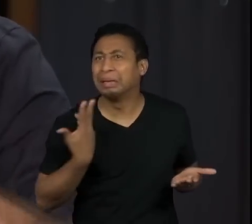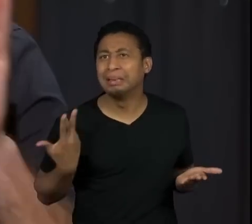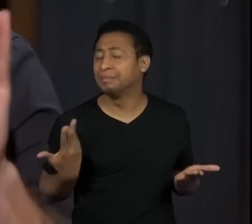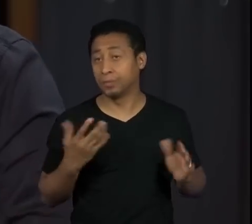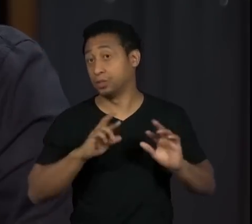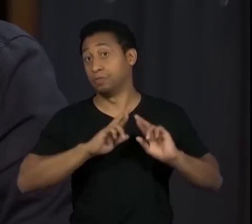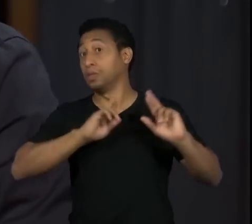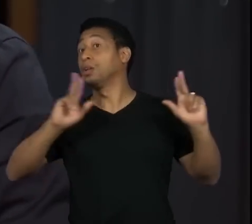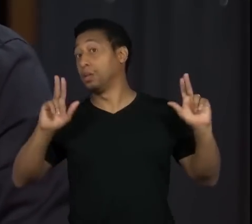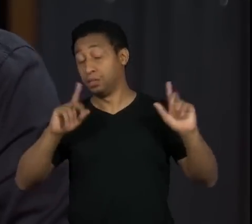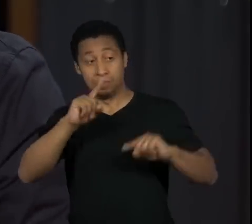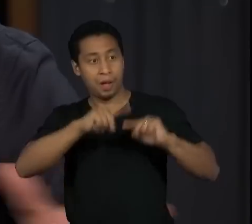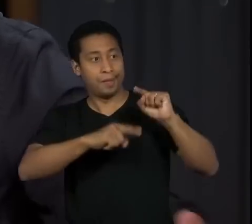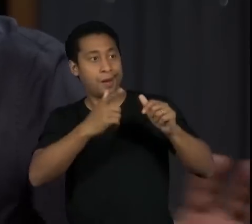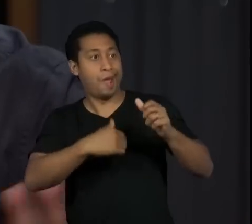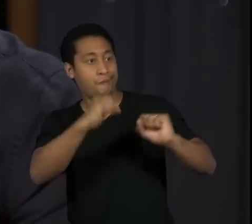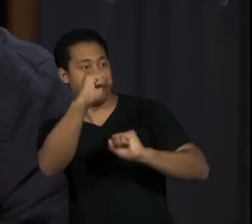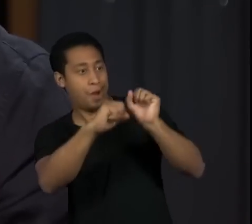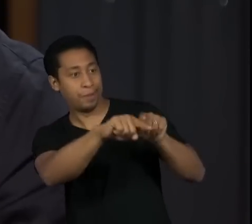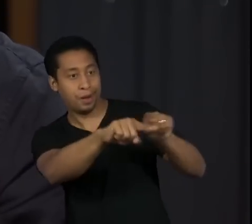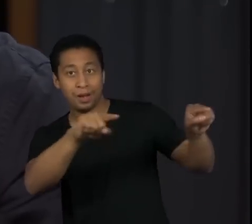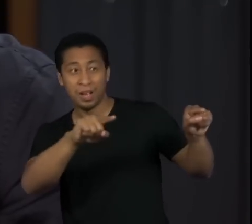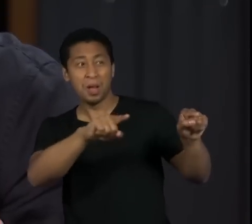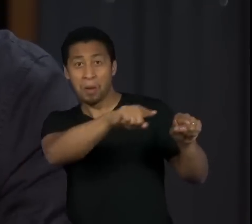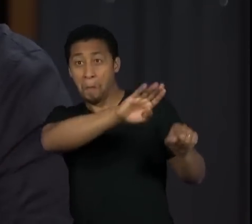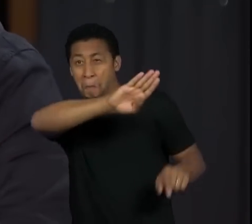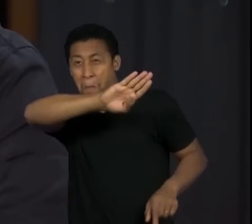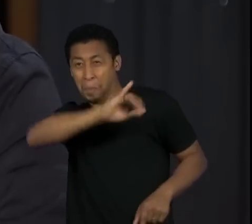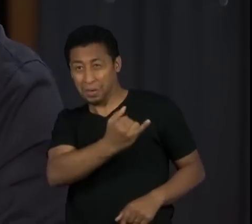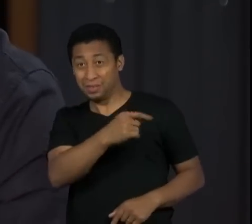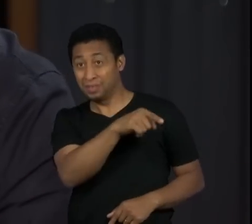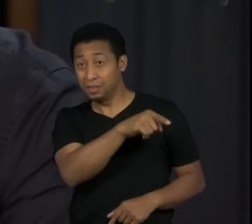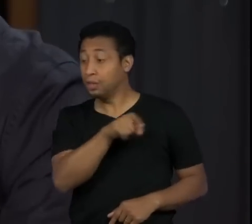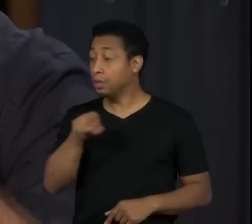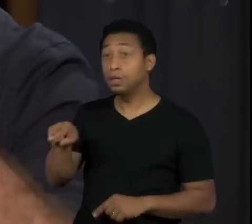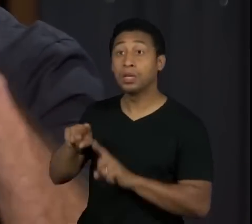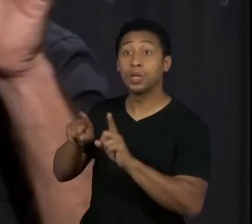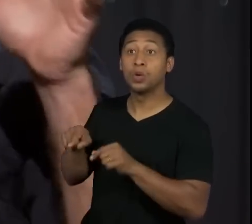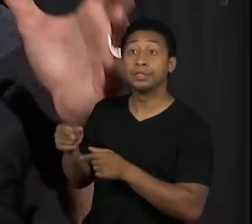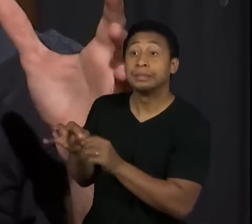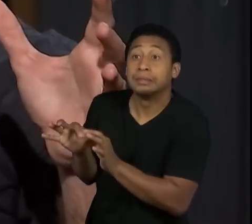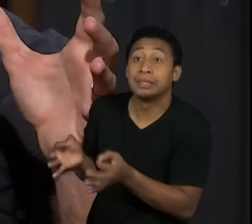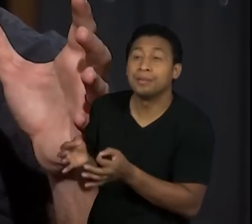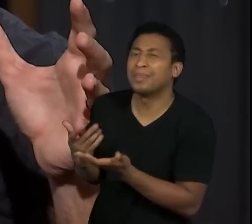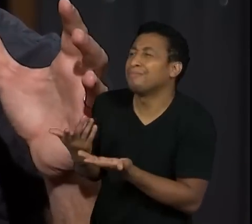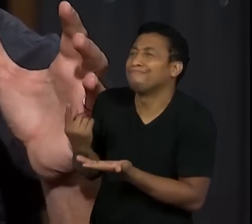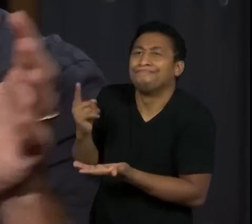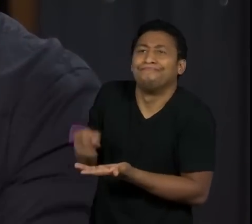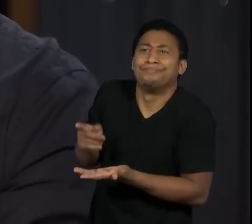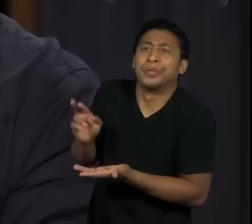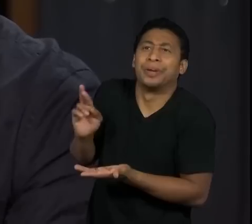diferentes, completamente. Um tem bilhão, o outro não tem 1000, entendeu? Então, esse que tem bilhão,